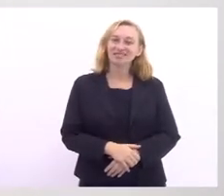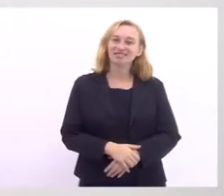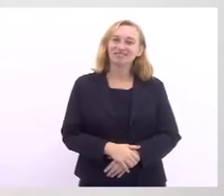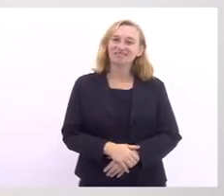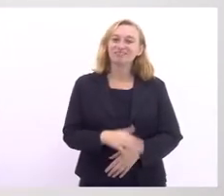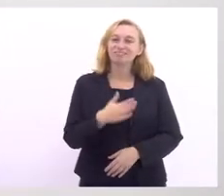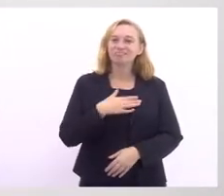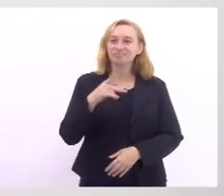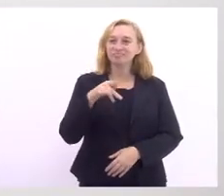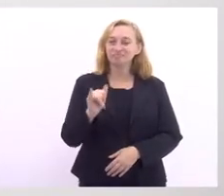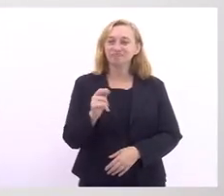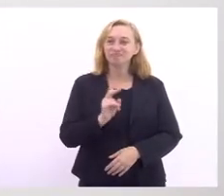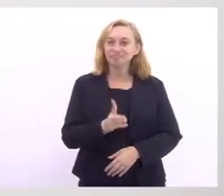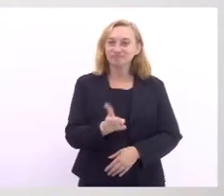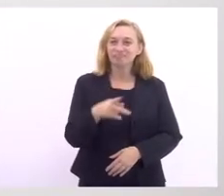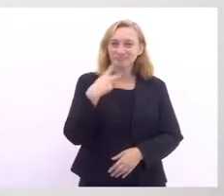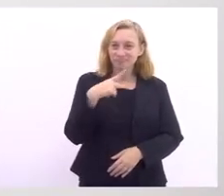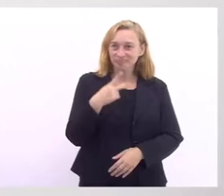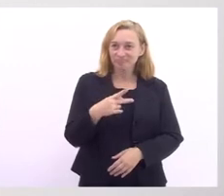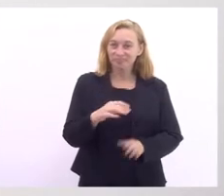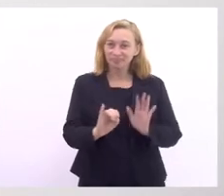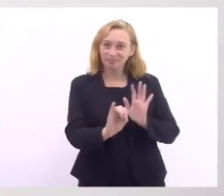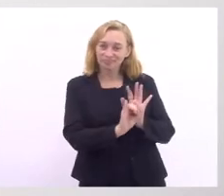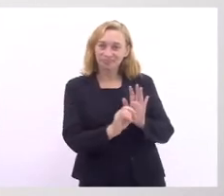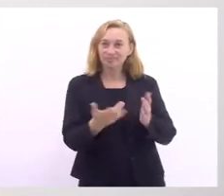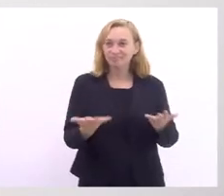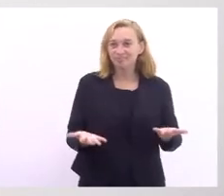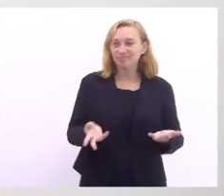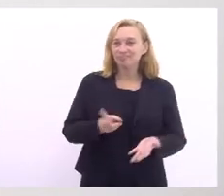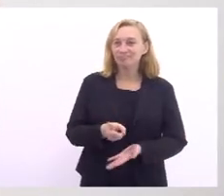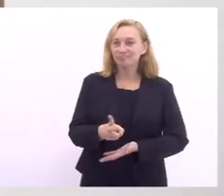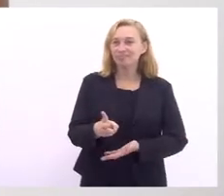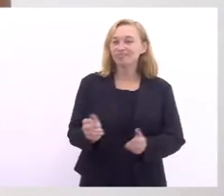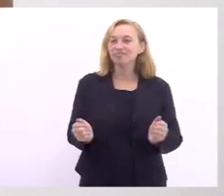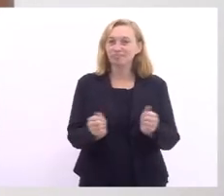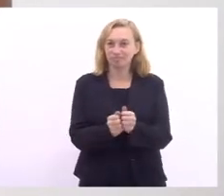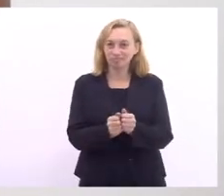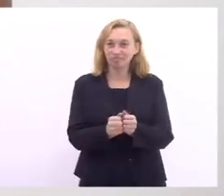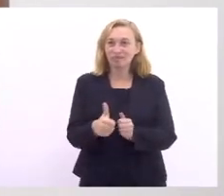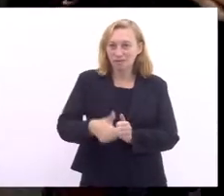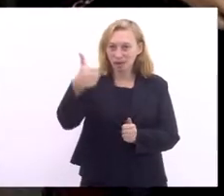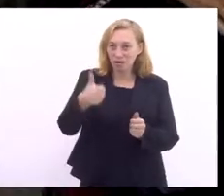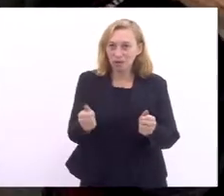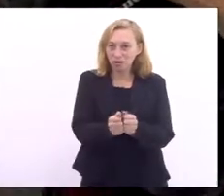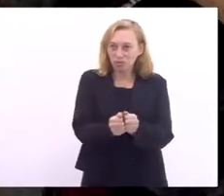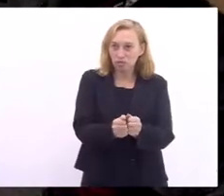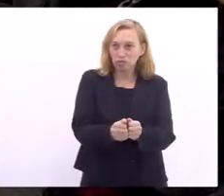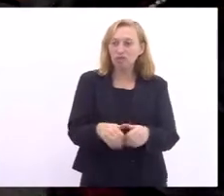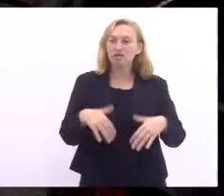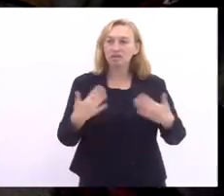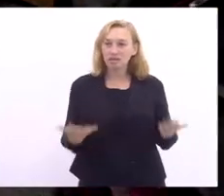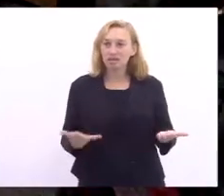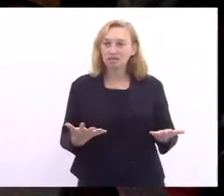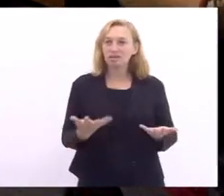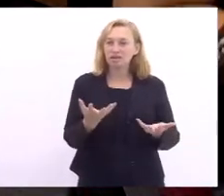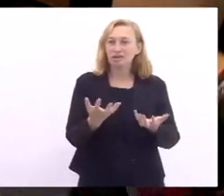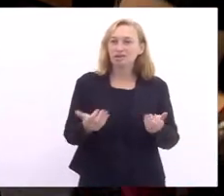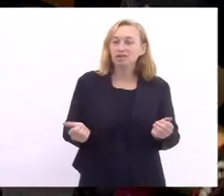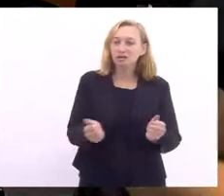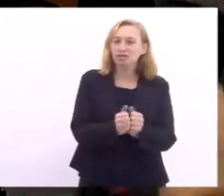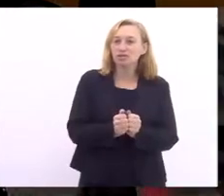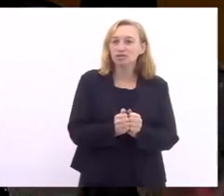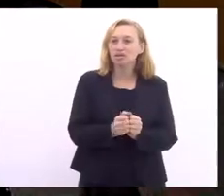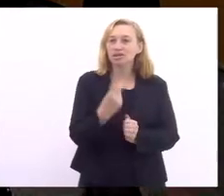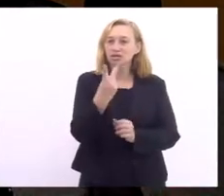meu pai sempre fala né pai do seu jeito nós sempre juntos né melhor juntos então queria juntar